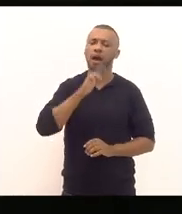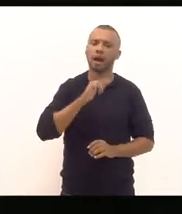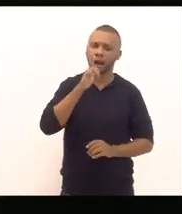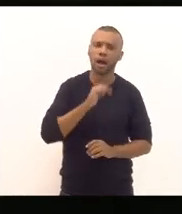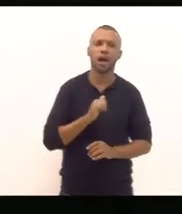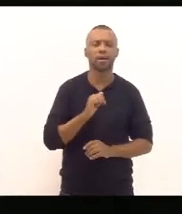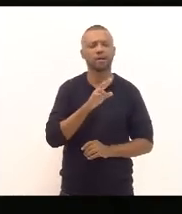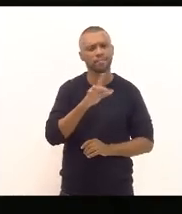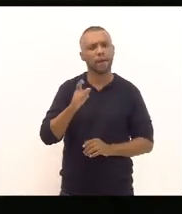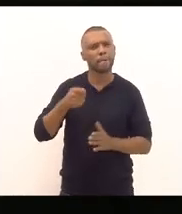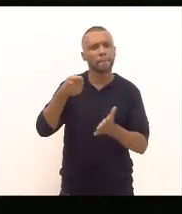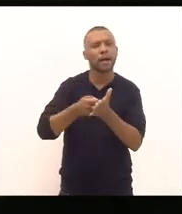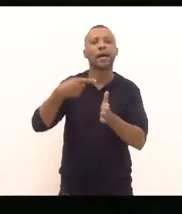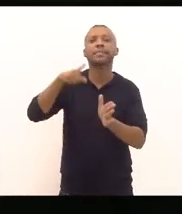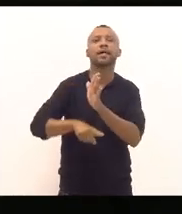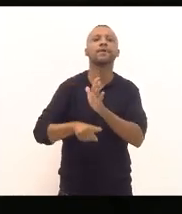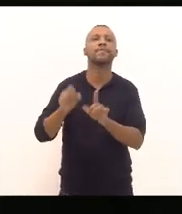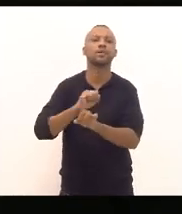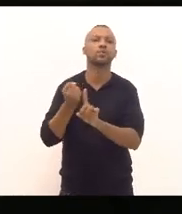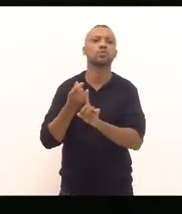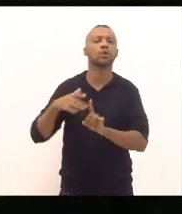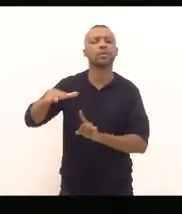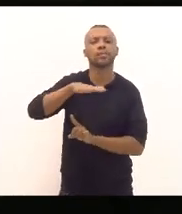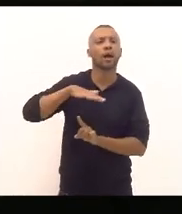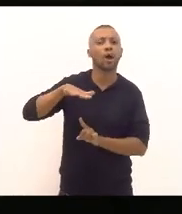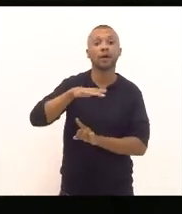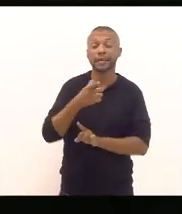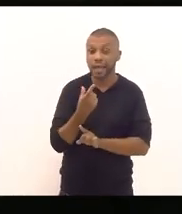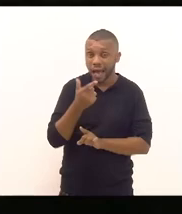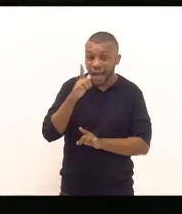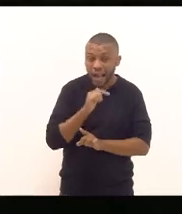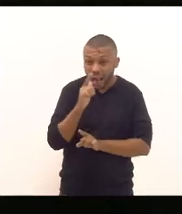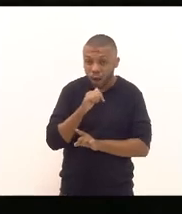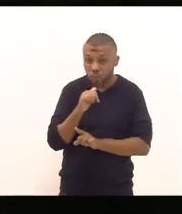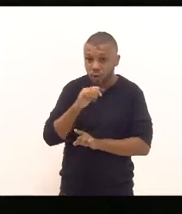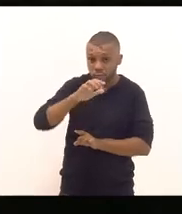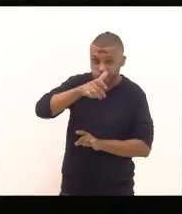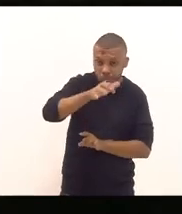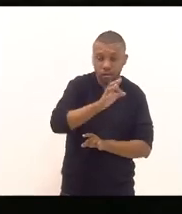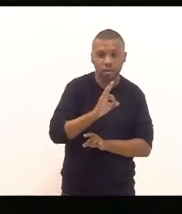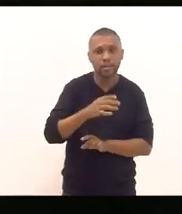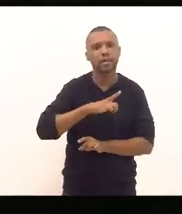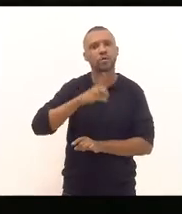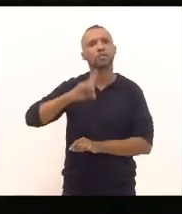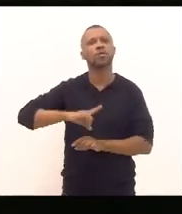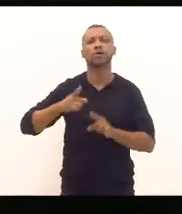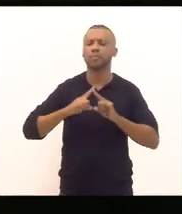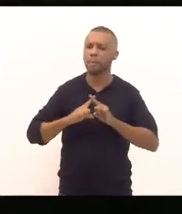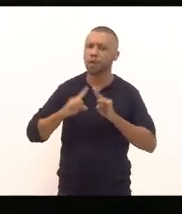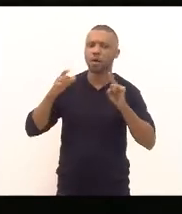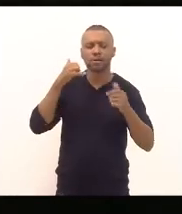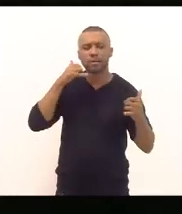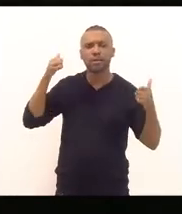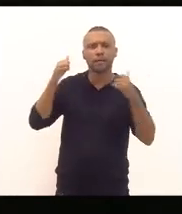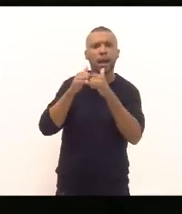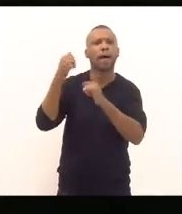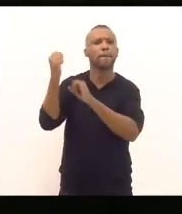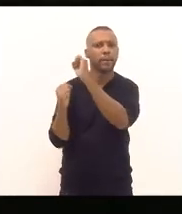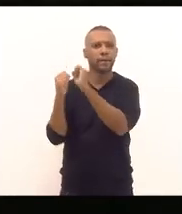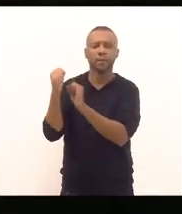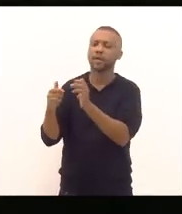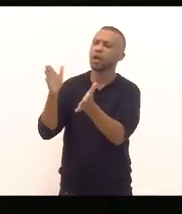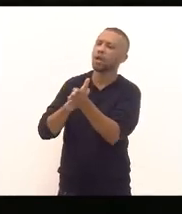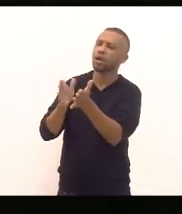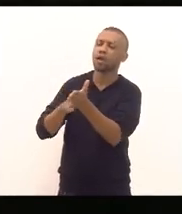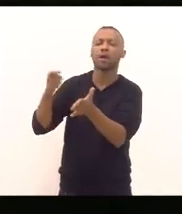ele vai pagar a tarifa social e quando água não chegar na turnê e ele vai ter o direito de ligar para você daí exigir